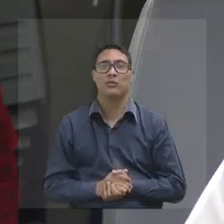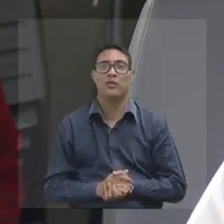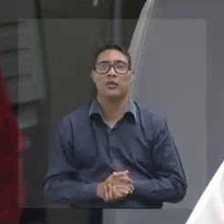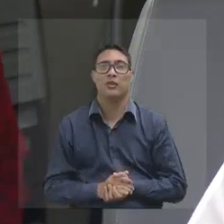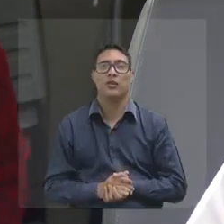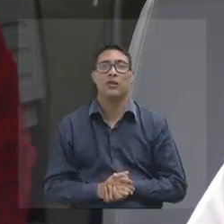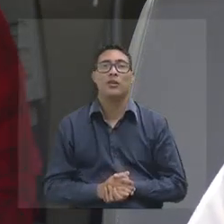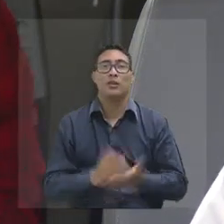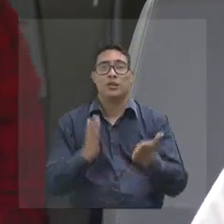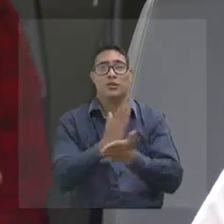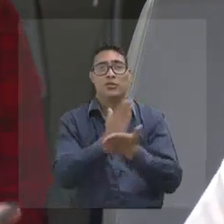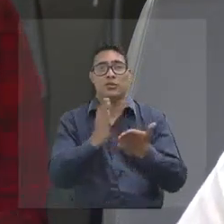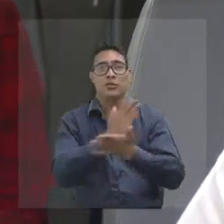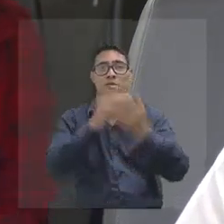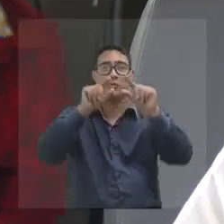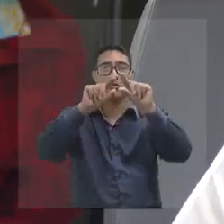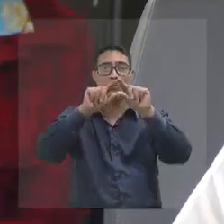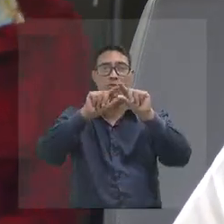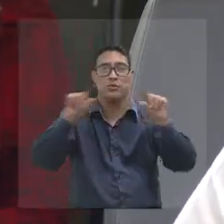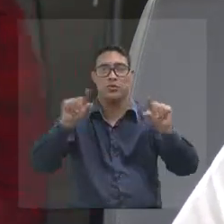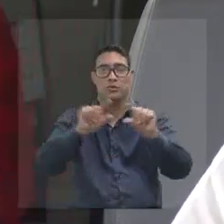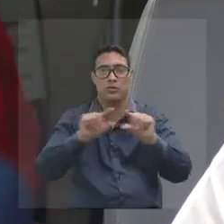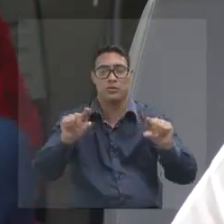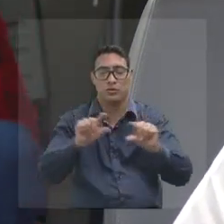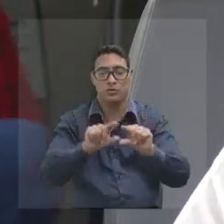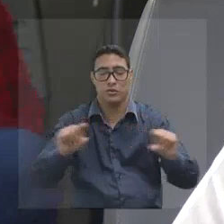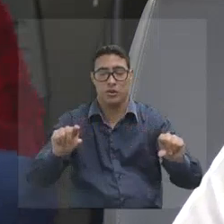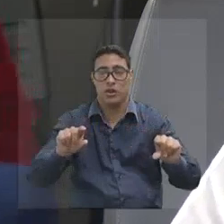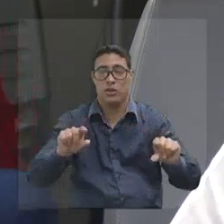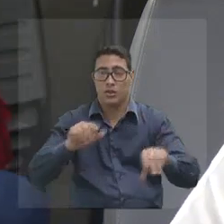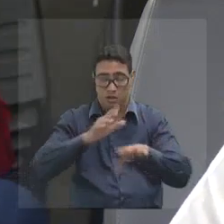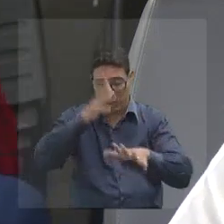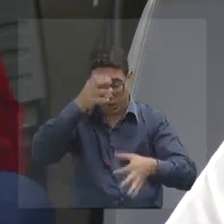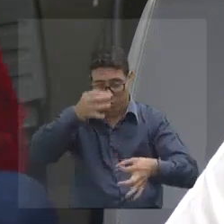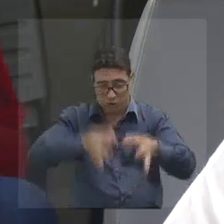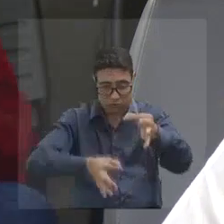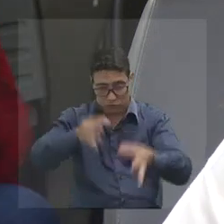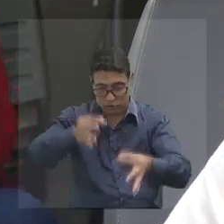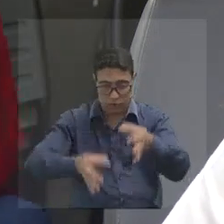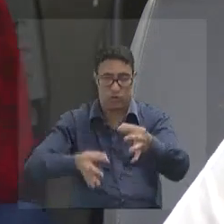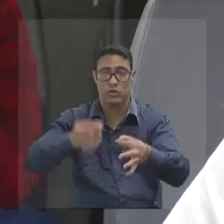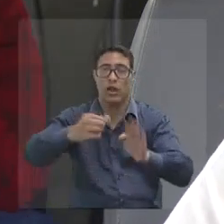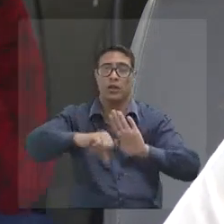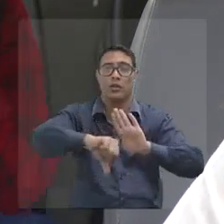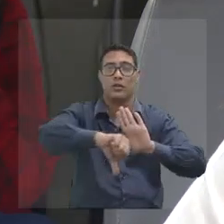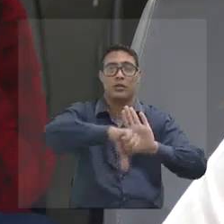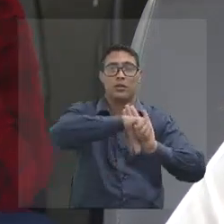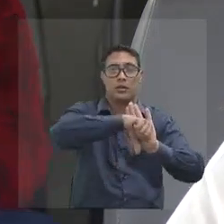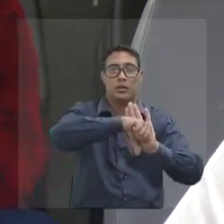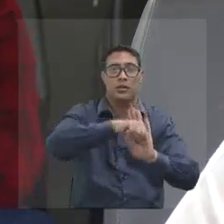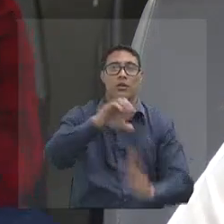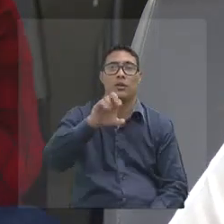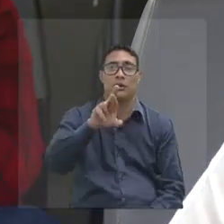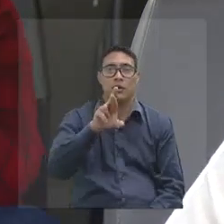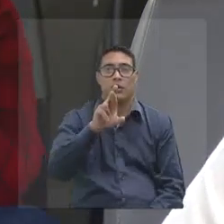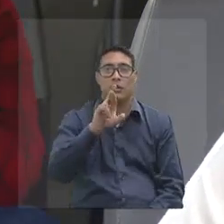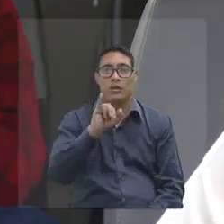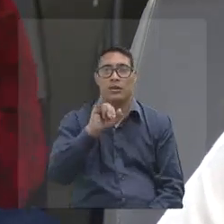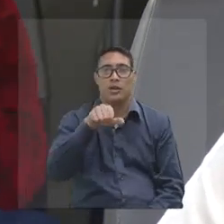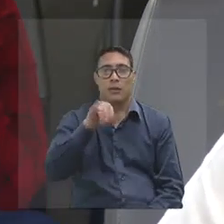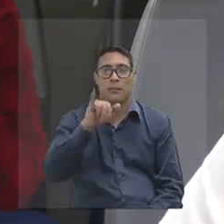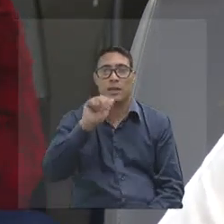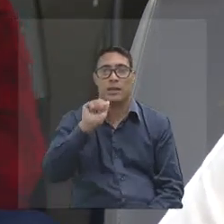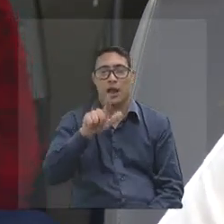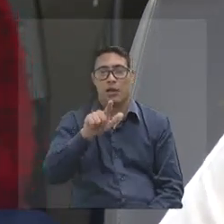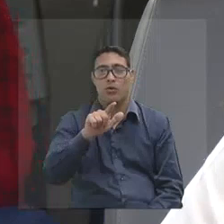são alguns trechos da decisão da Justiça Criminal sobre a mineração ilegal na